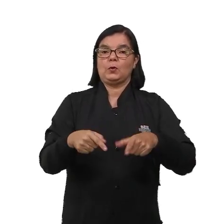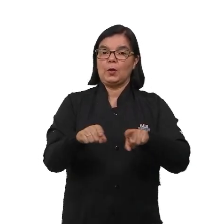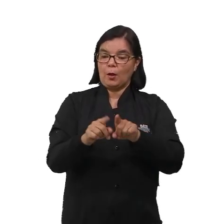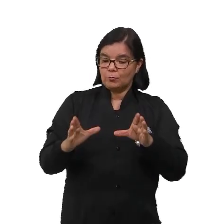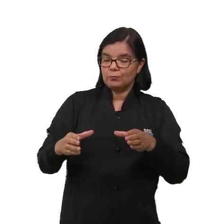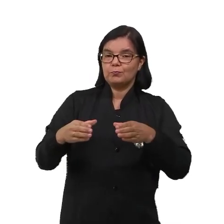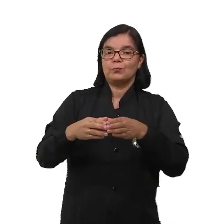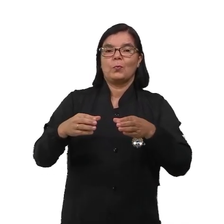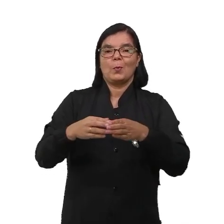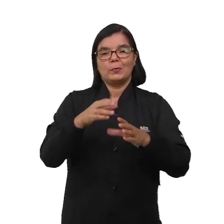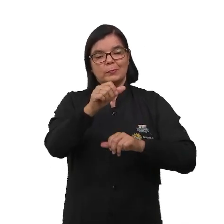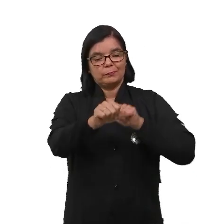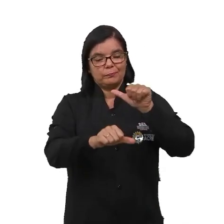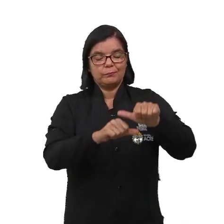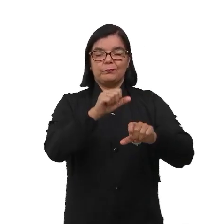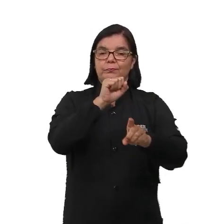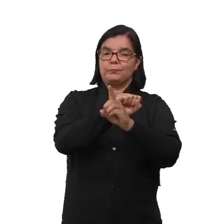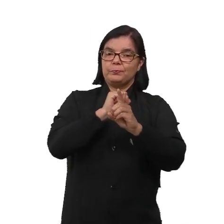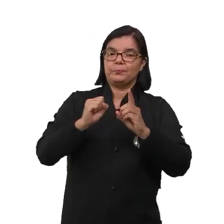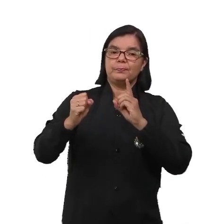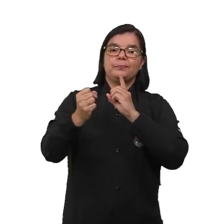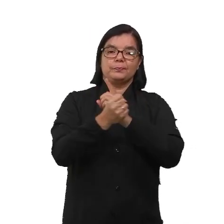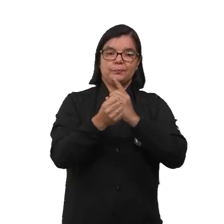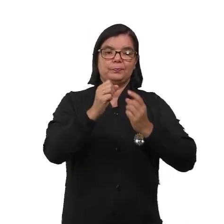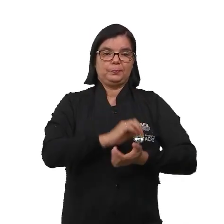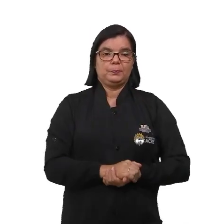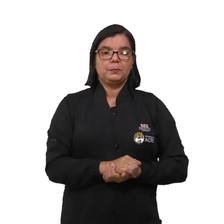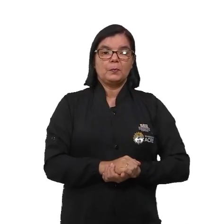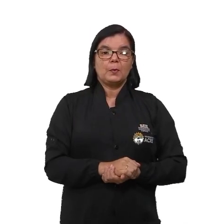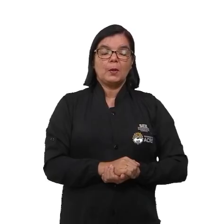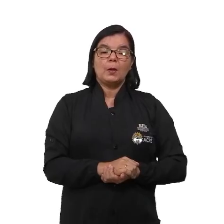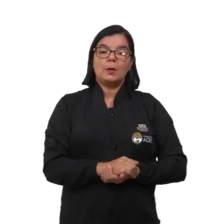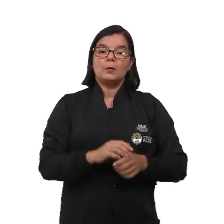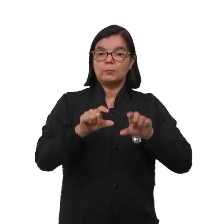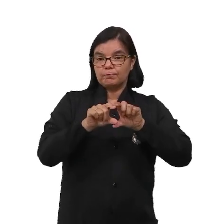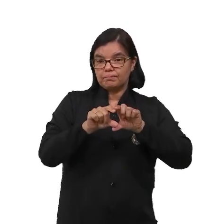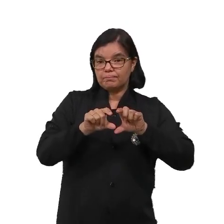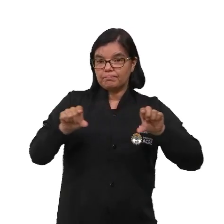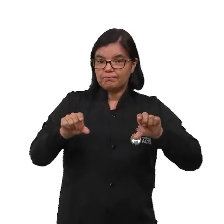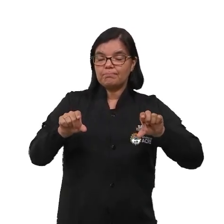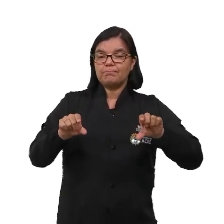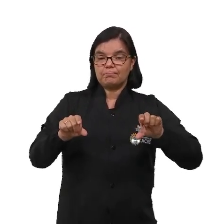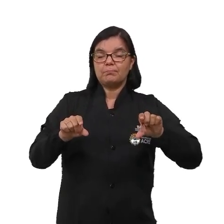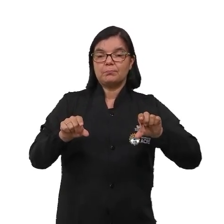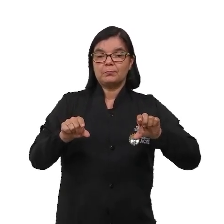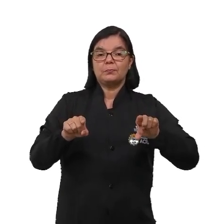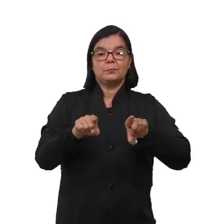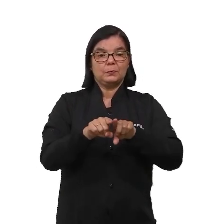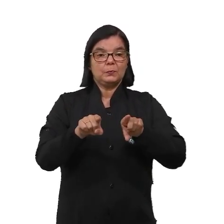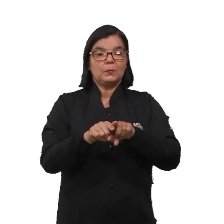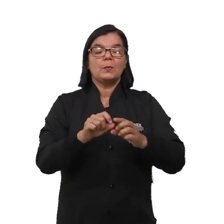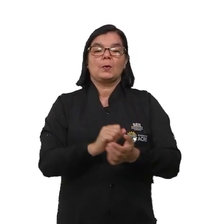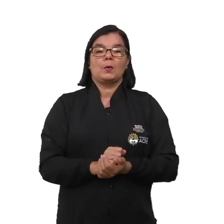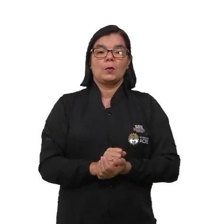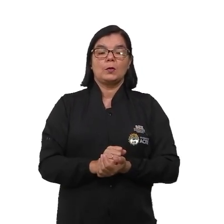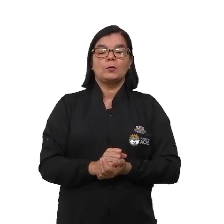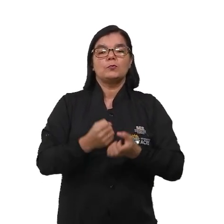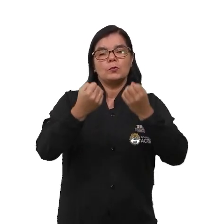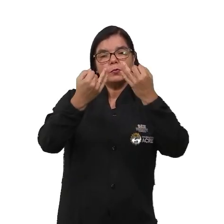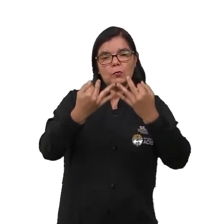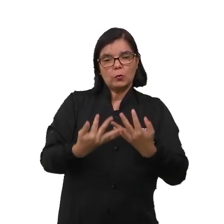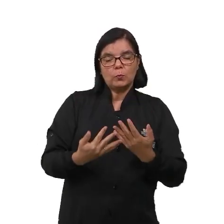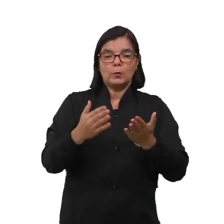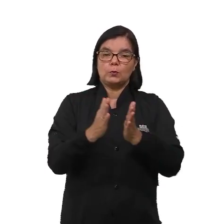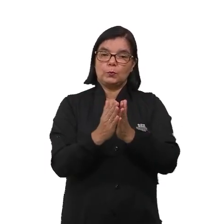da transformação social. E nessa linha de raciocínio, nós temos aqui uma citação